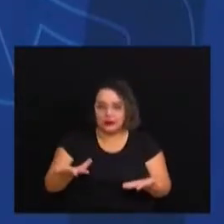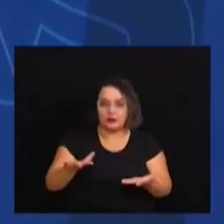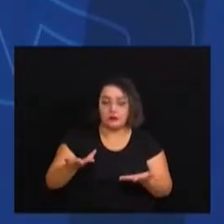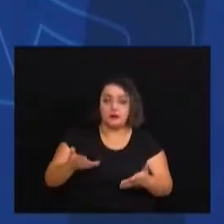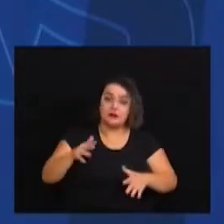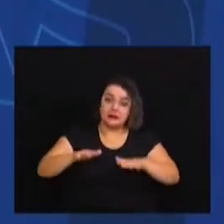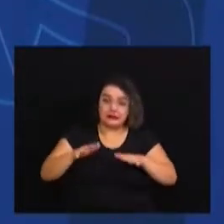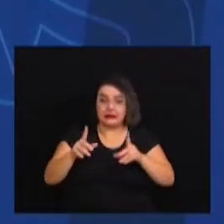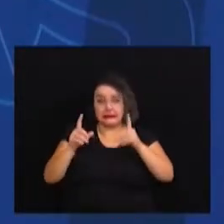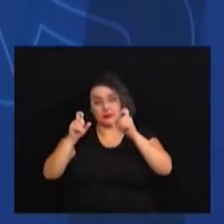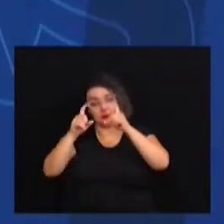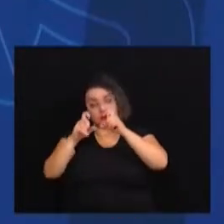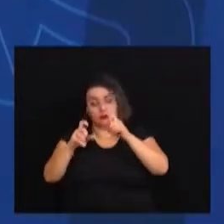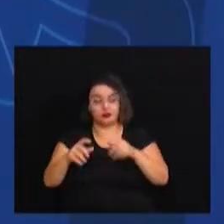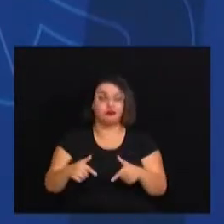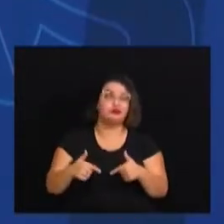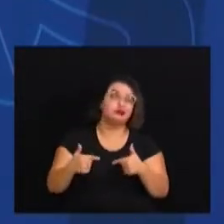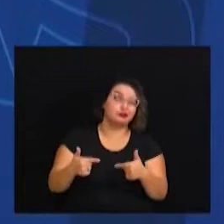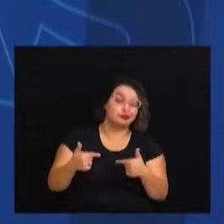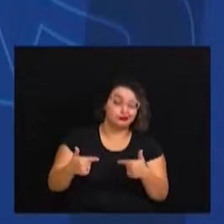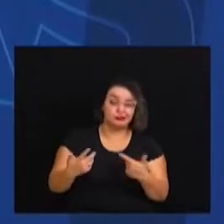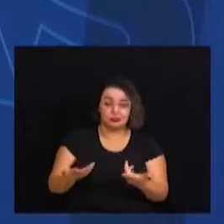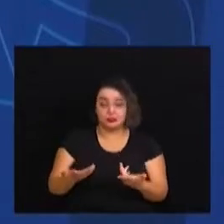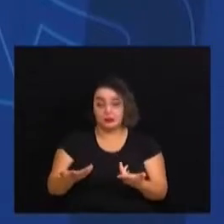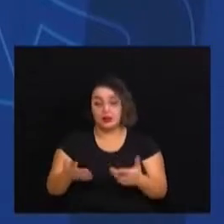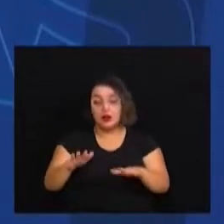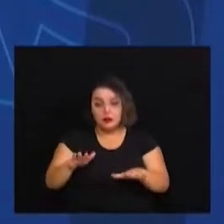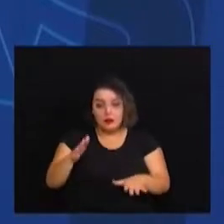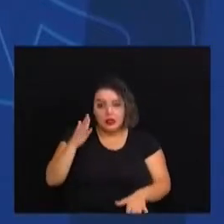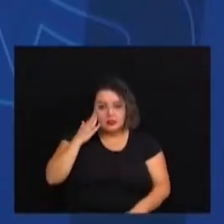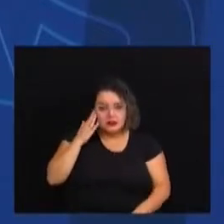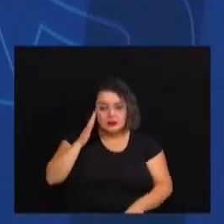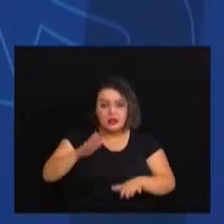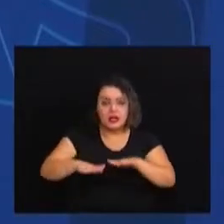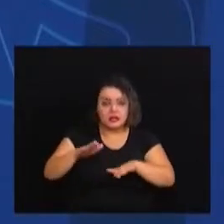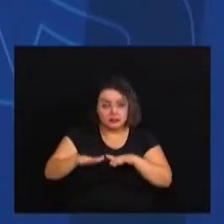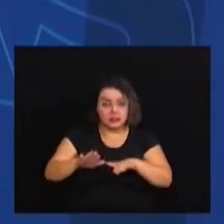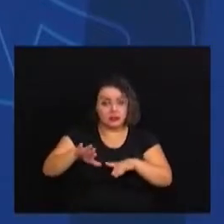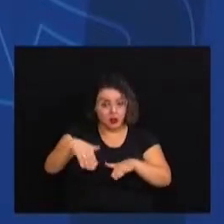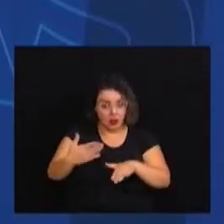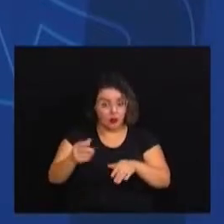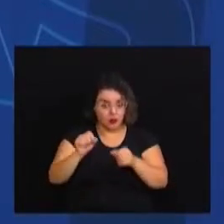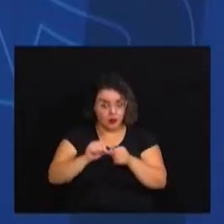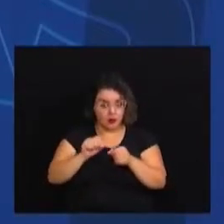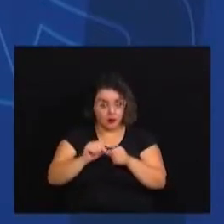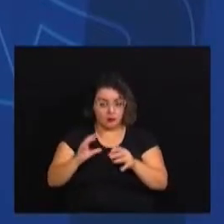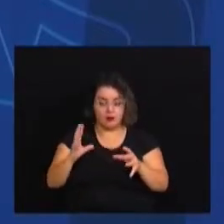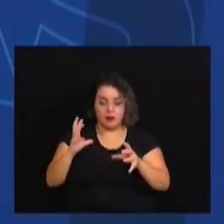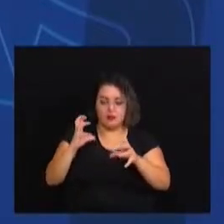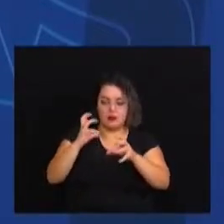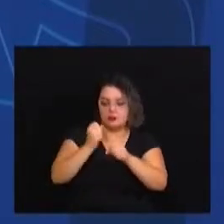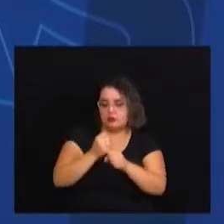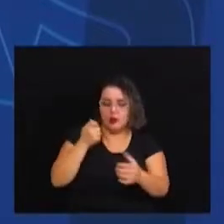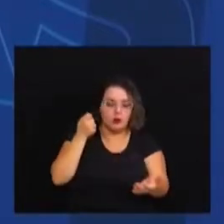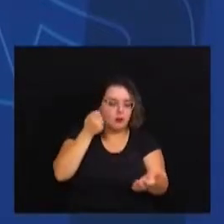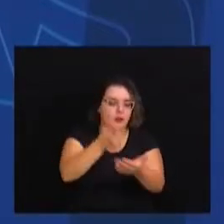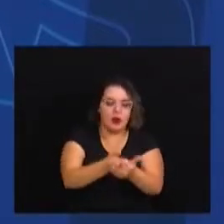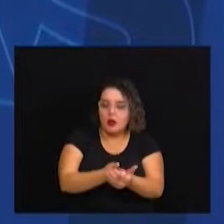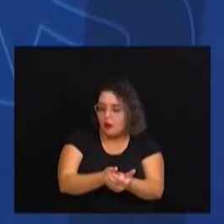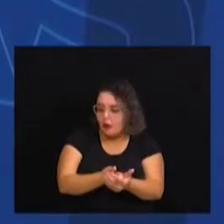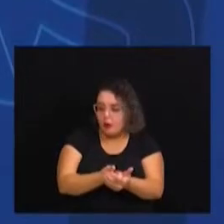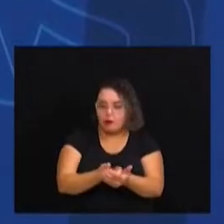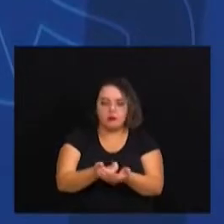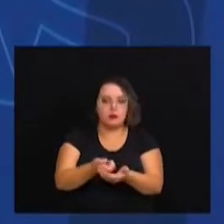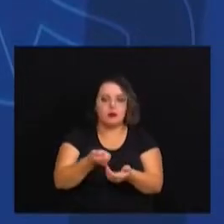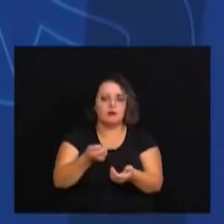às vezes a gente considera meio complicada, meio chata. Mas sabia que muitas vezes quando a gente vai fazer uma compra, adquirir